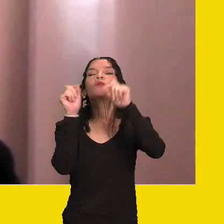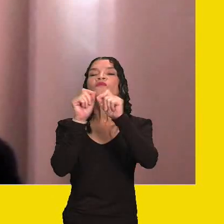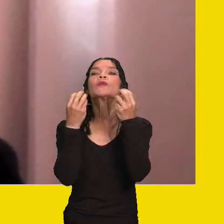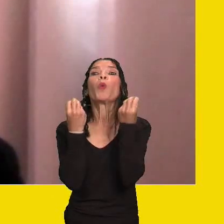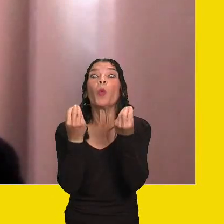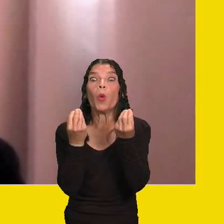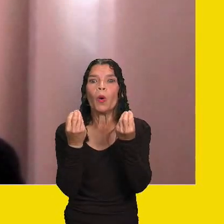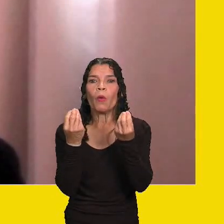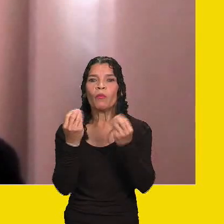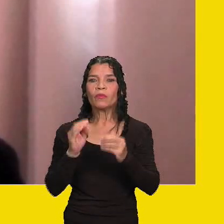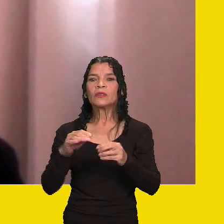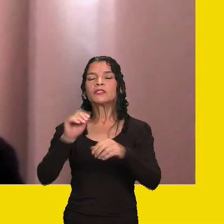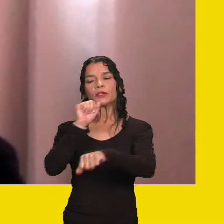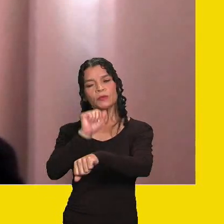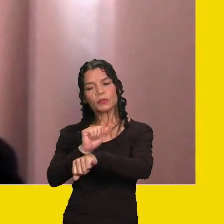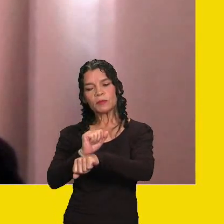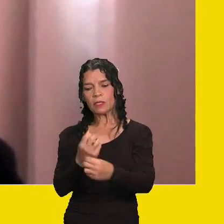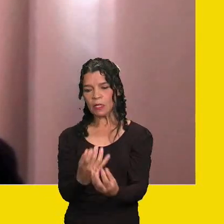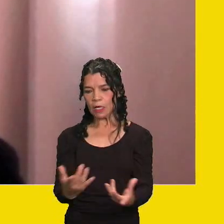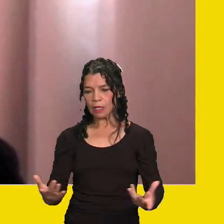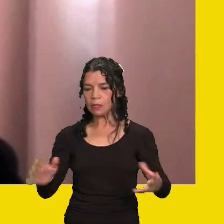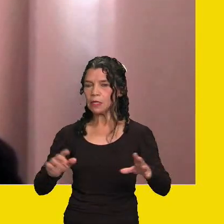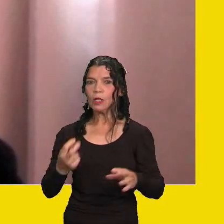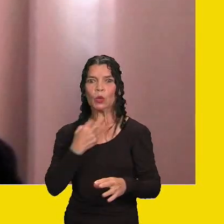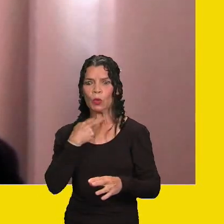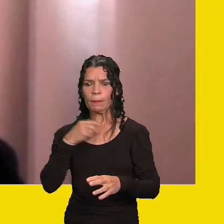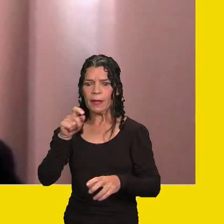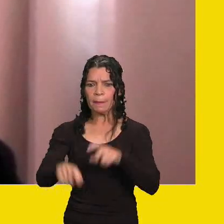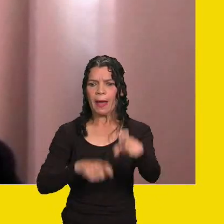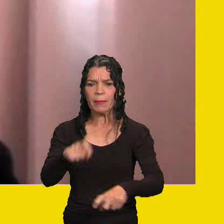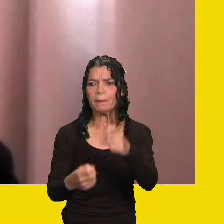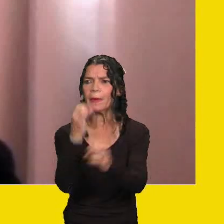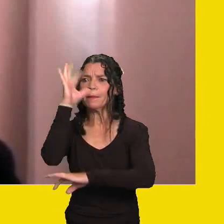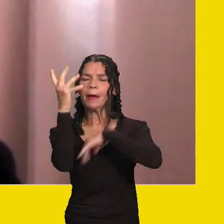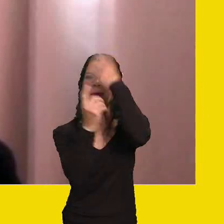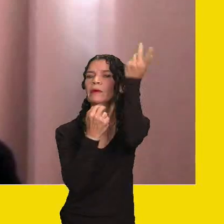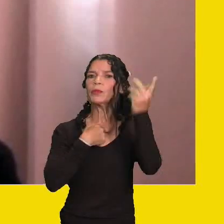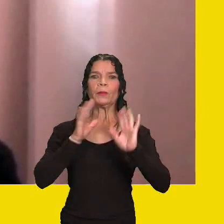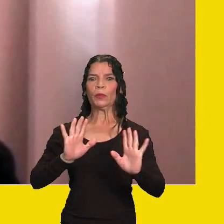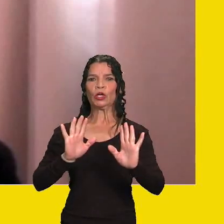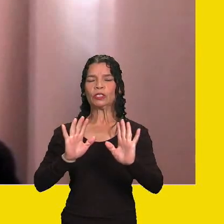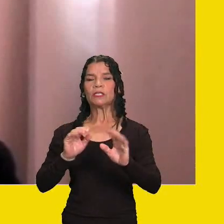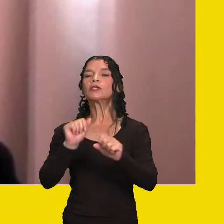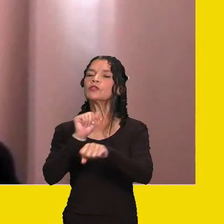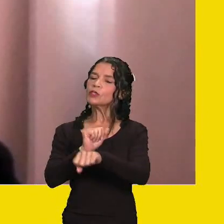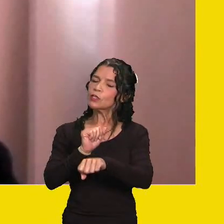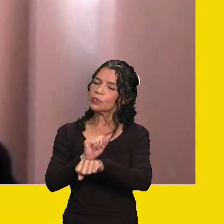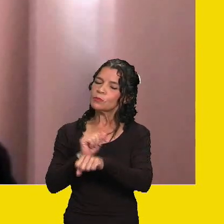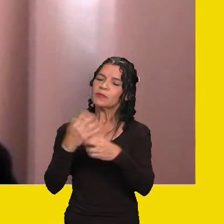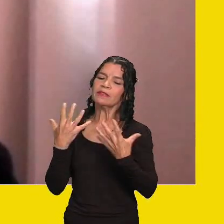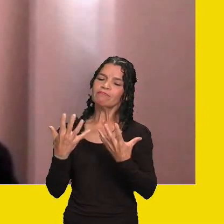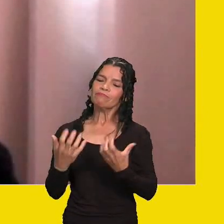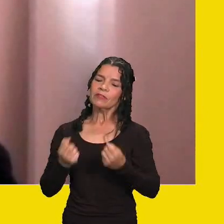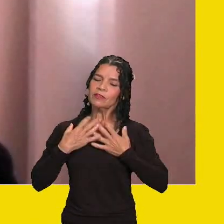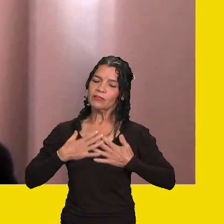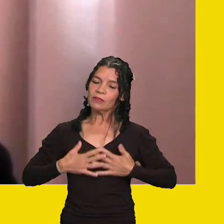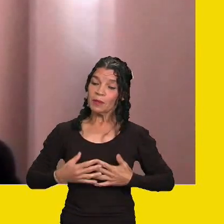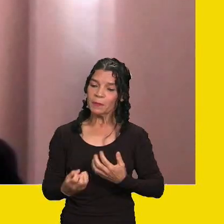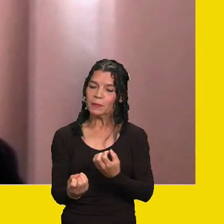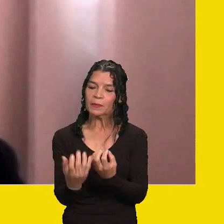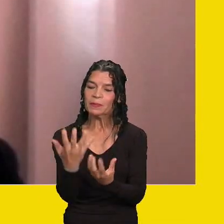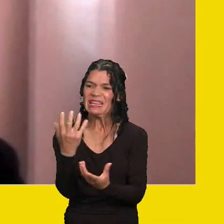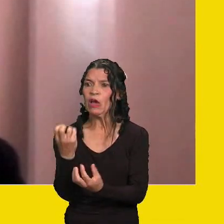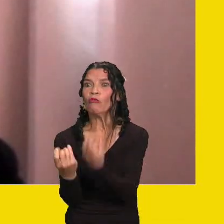esse descanso da terra. E ele falava que muitas vezes outras pessoas não esperavam esse descanso, mas fazia